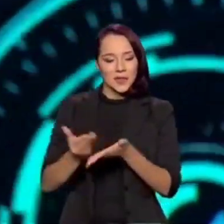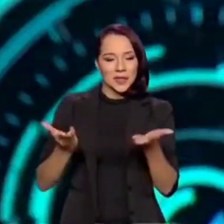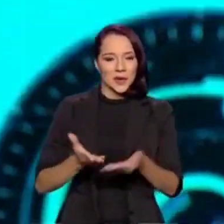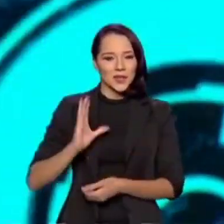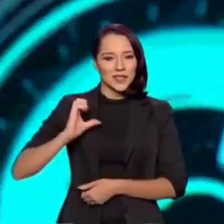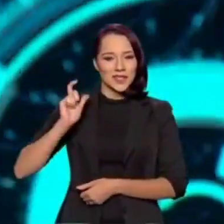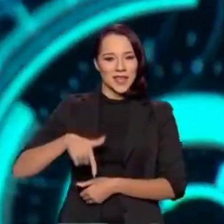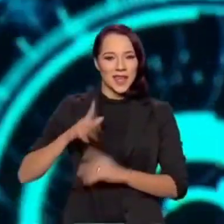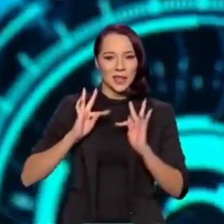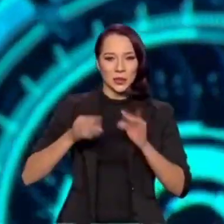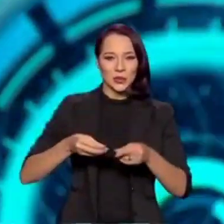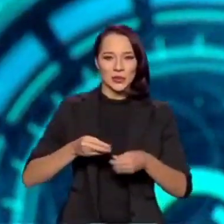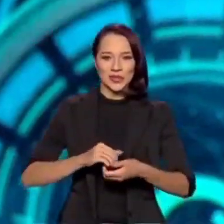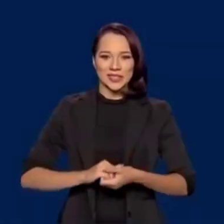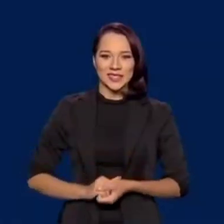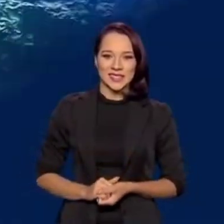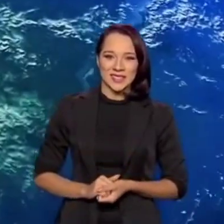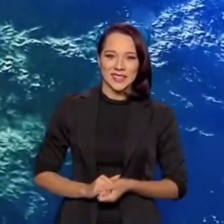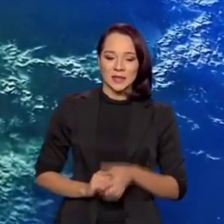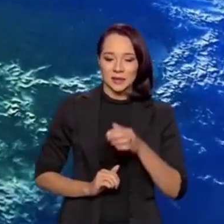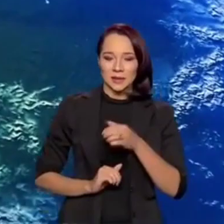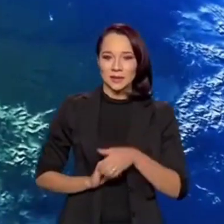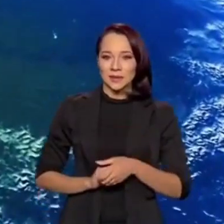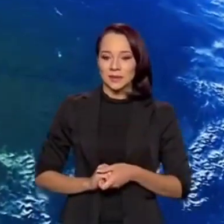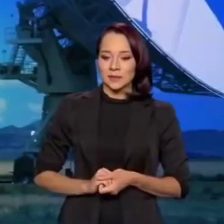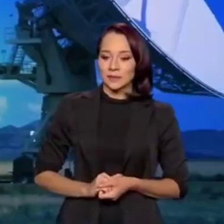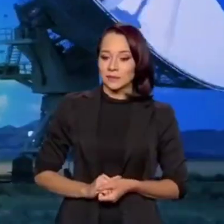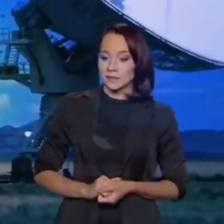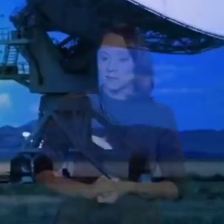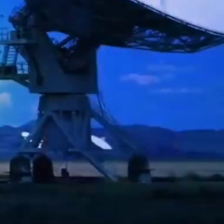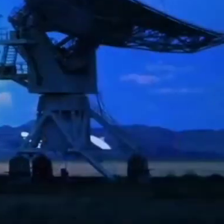agora Ciência é Tudo.